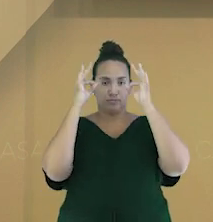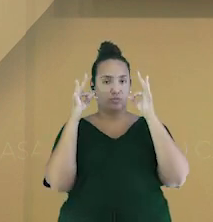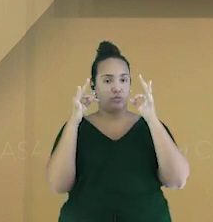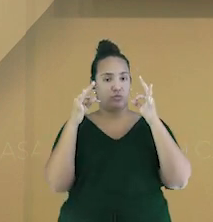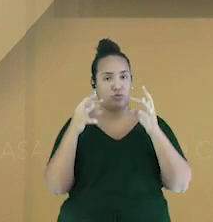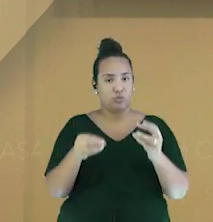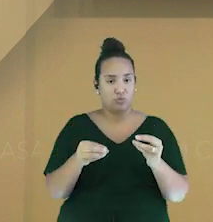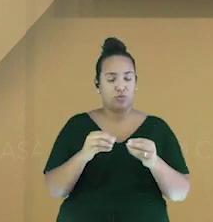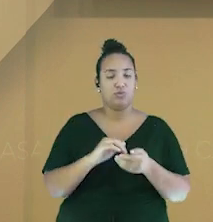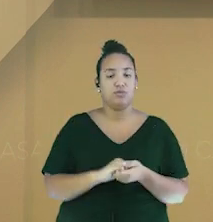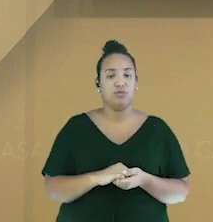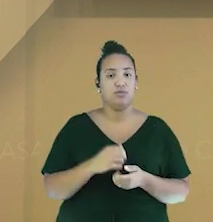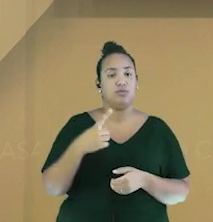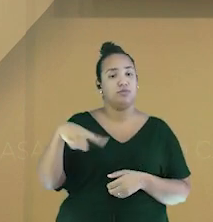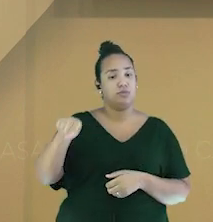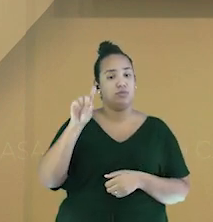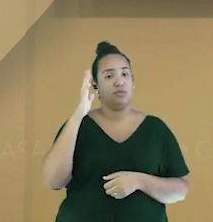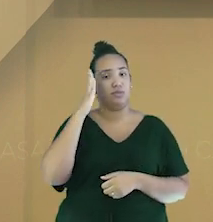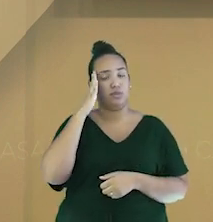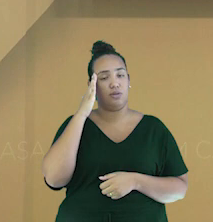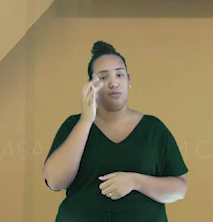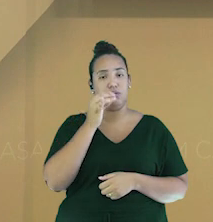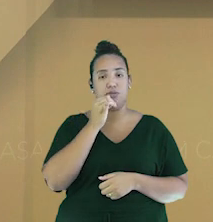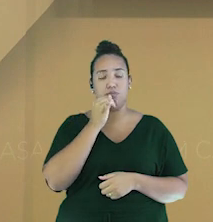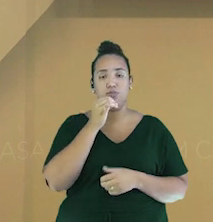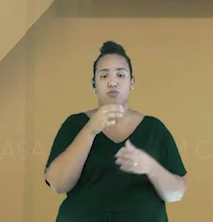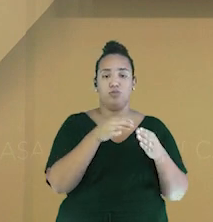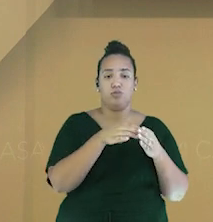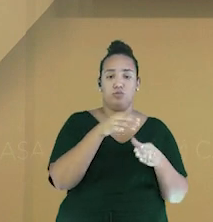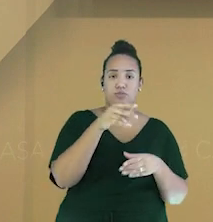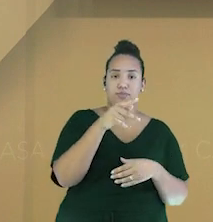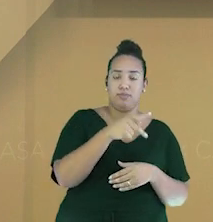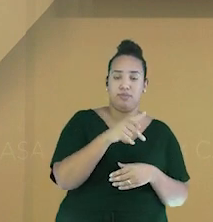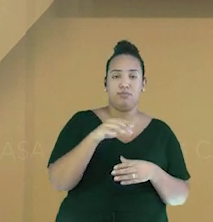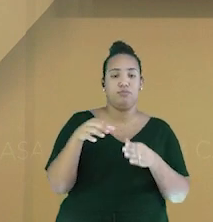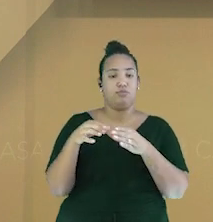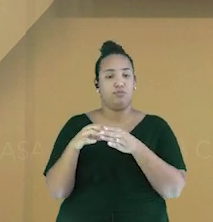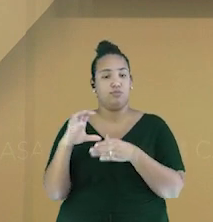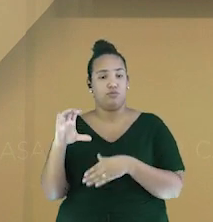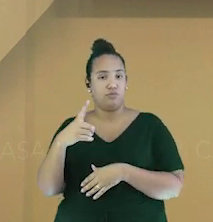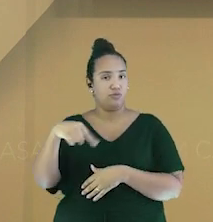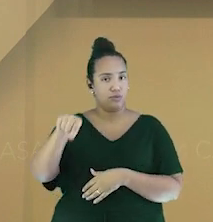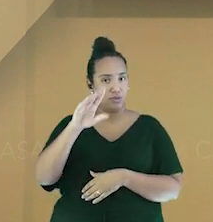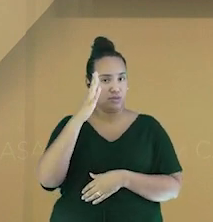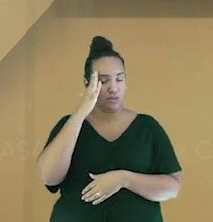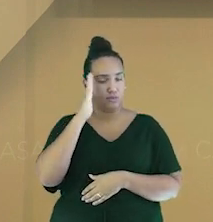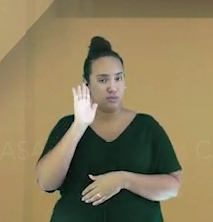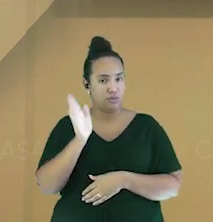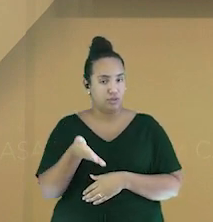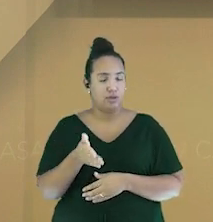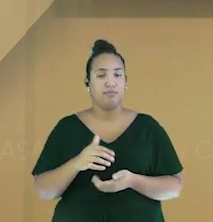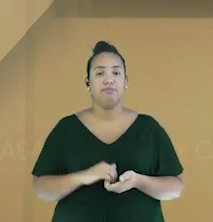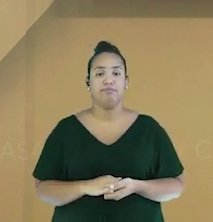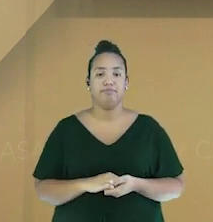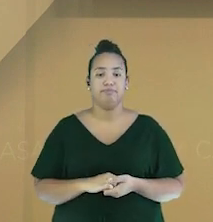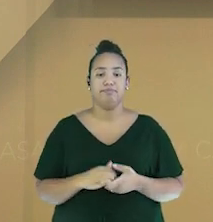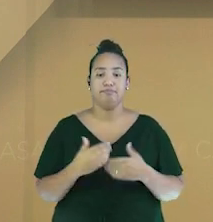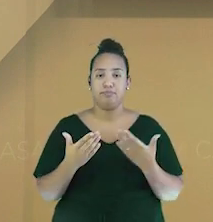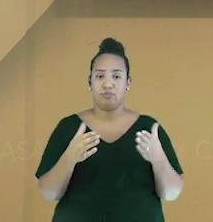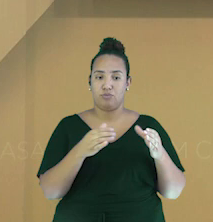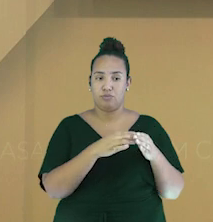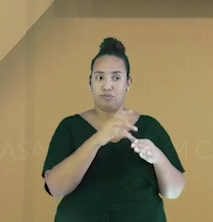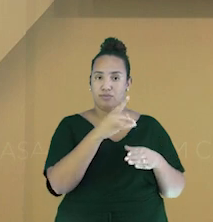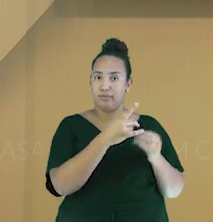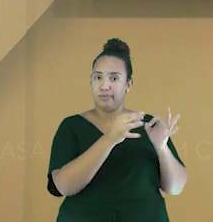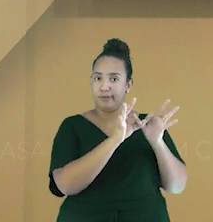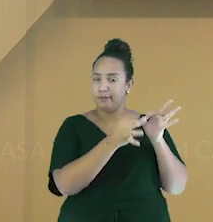o que significa ser um número primo ou composto, você vai conseguir classificar. Vale lembrar que os números primos são